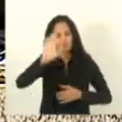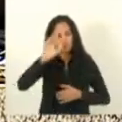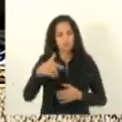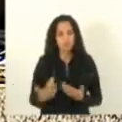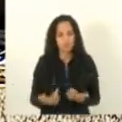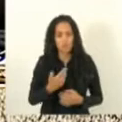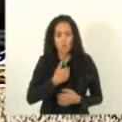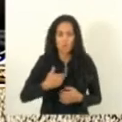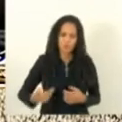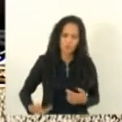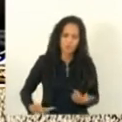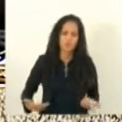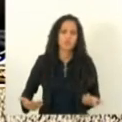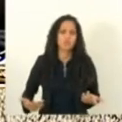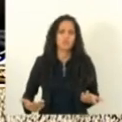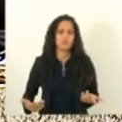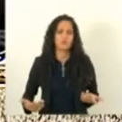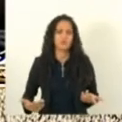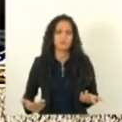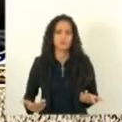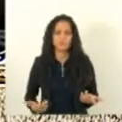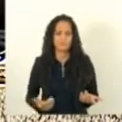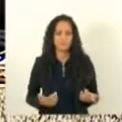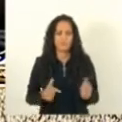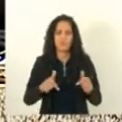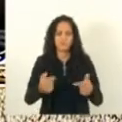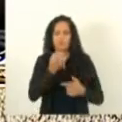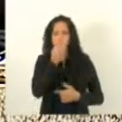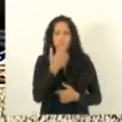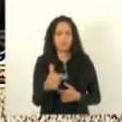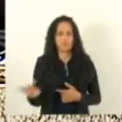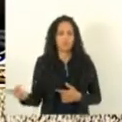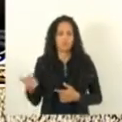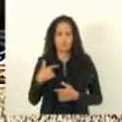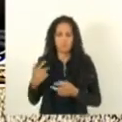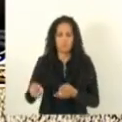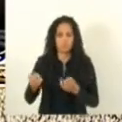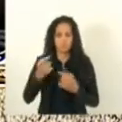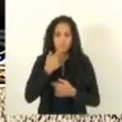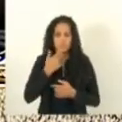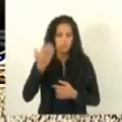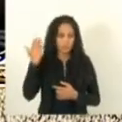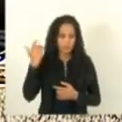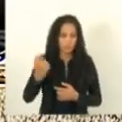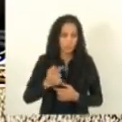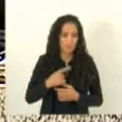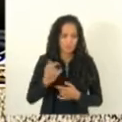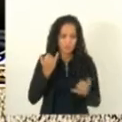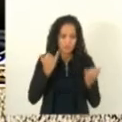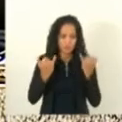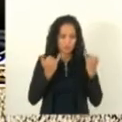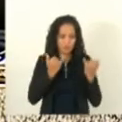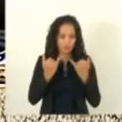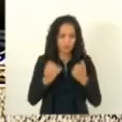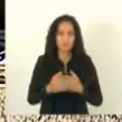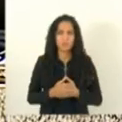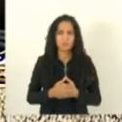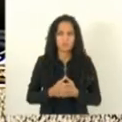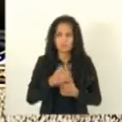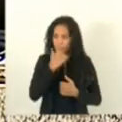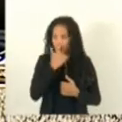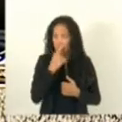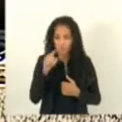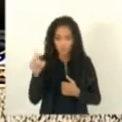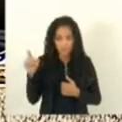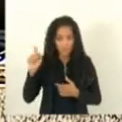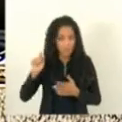mal em tudo. Basta você olhar direito. Agora, recentemente, tivemos a informação de que perdeu, anotem